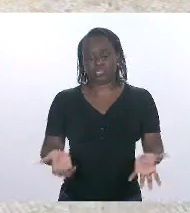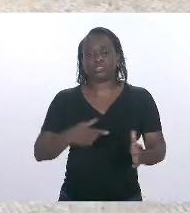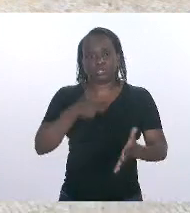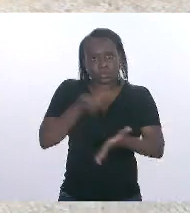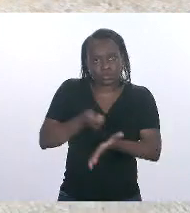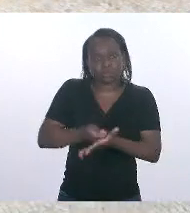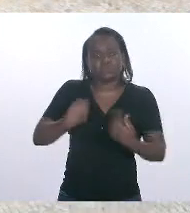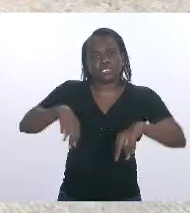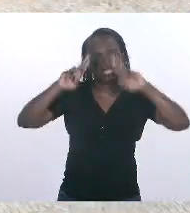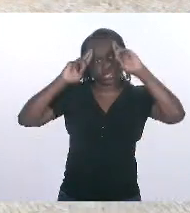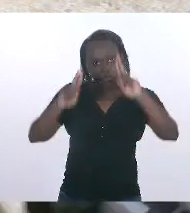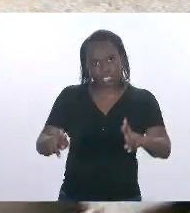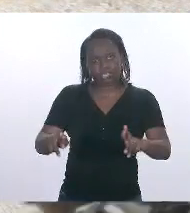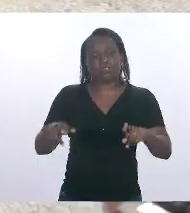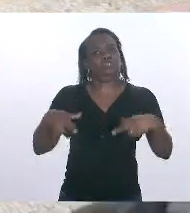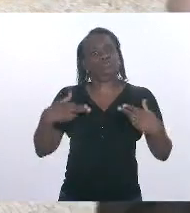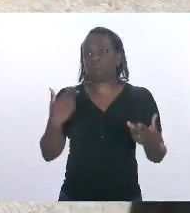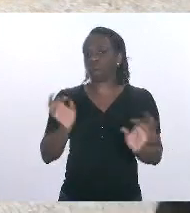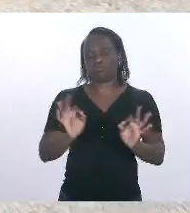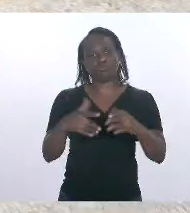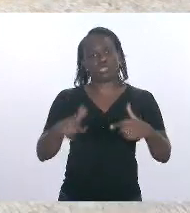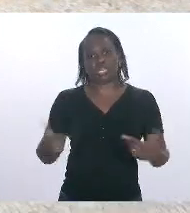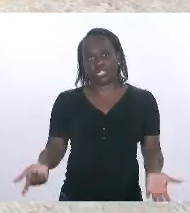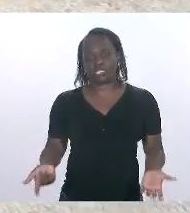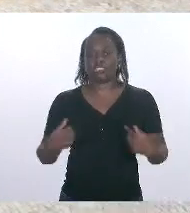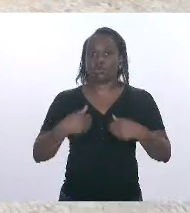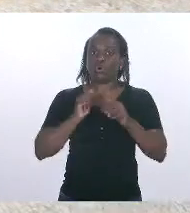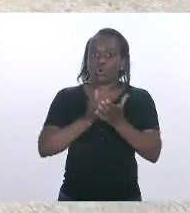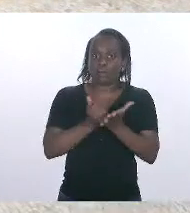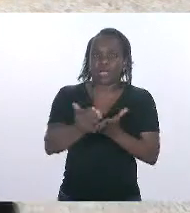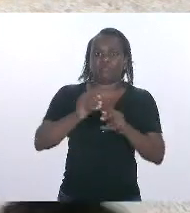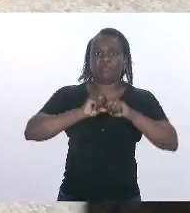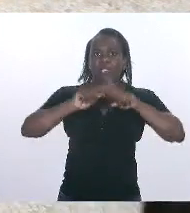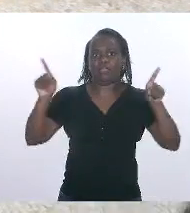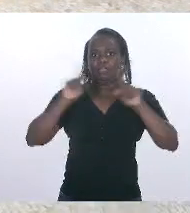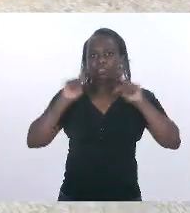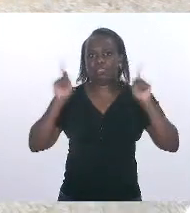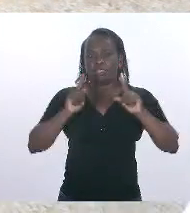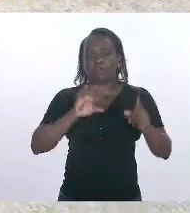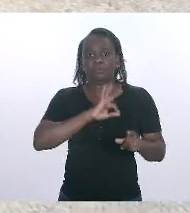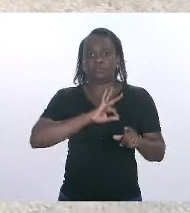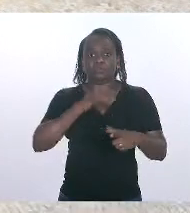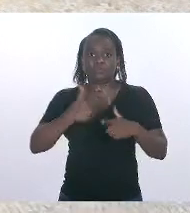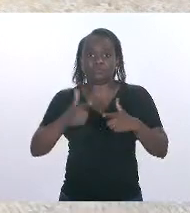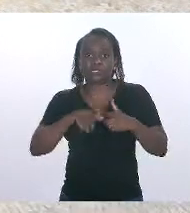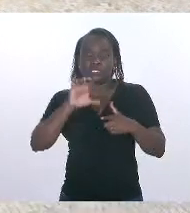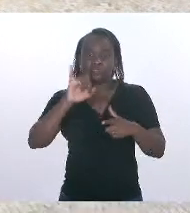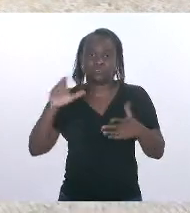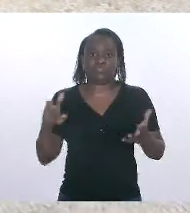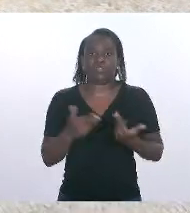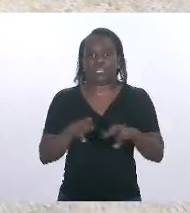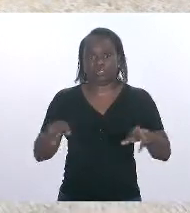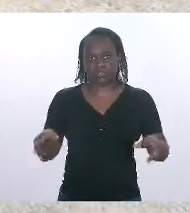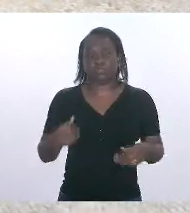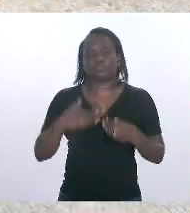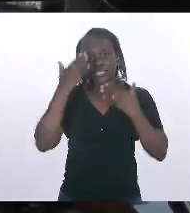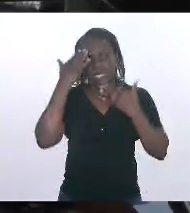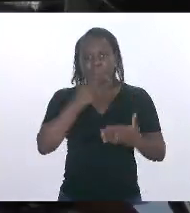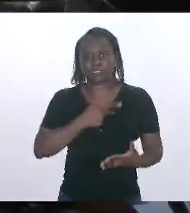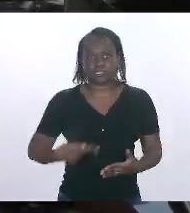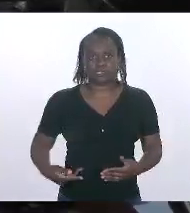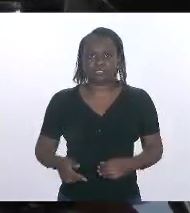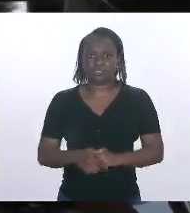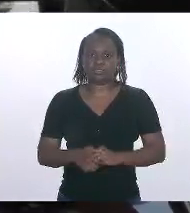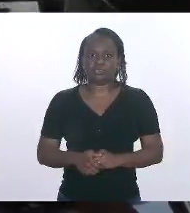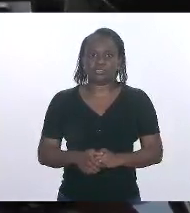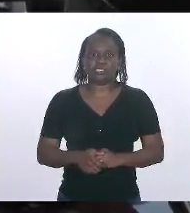cobramos respeito. Isso não está acontecendo. A gente vai começar a falar aqui de todos os problemas da Polícia Civil. Obrigado, presidente. Antes